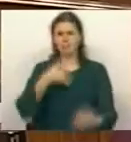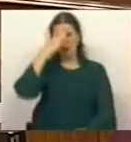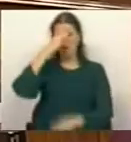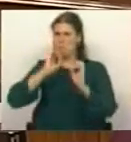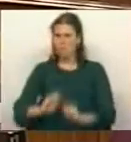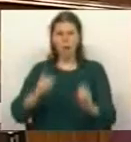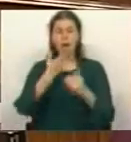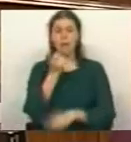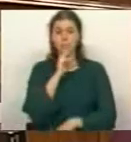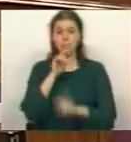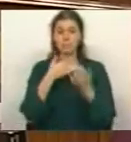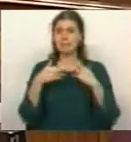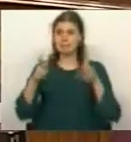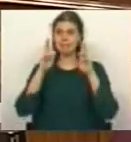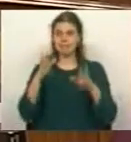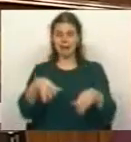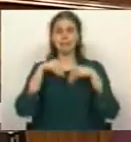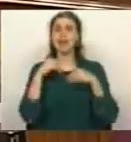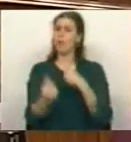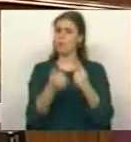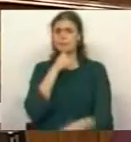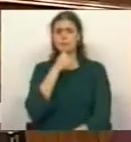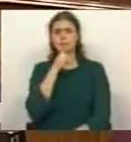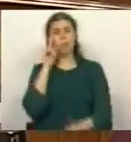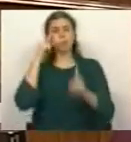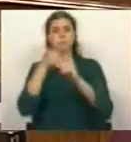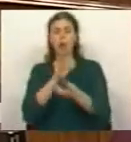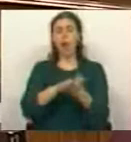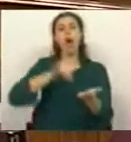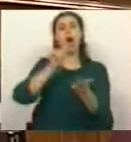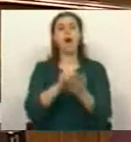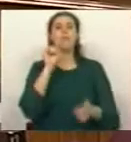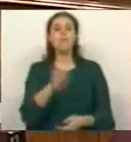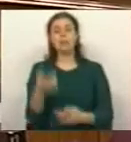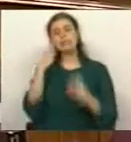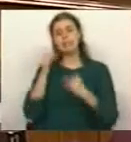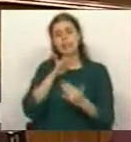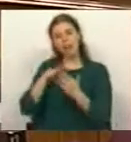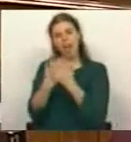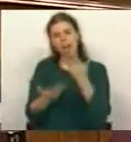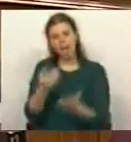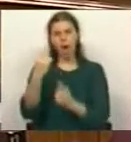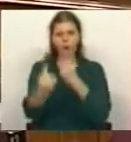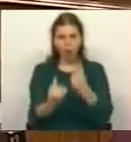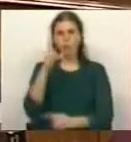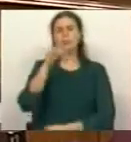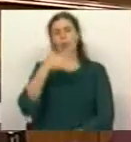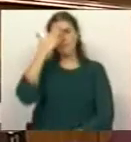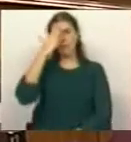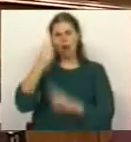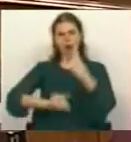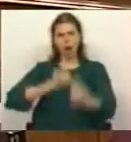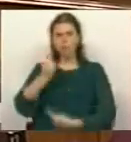sendo possível e até desejável adotar algumas medidas com vista à sua correção e que procurem trazer algum equilíbrio e alguma